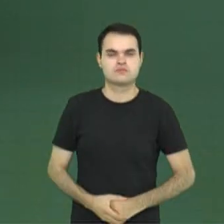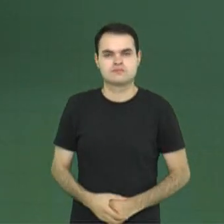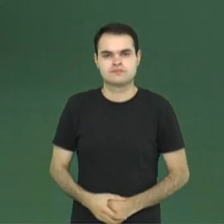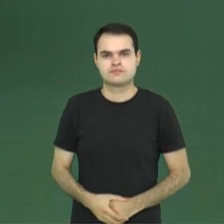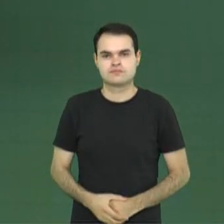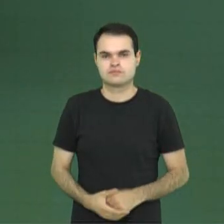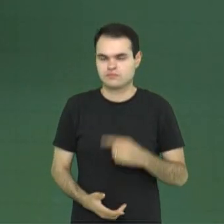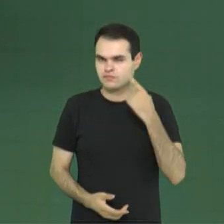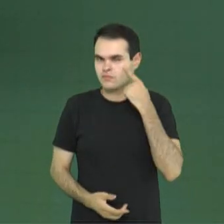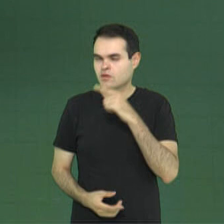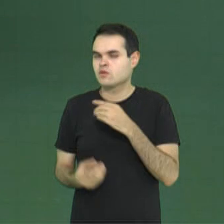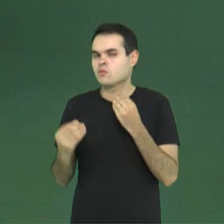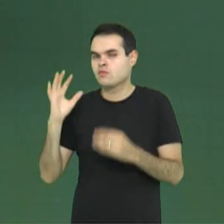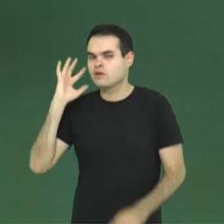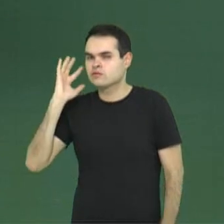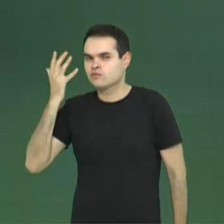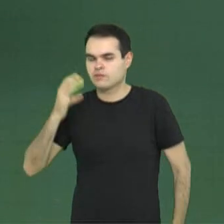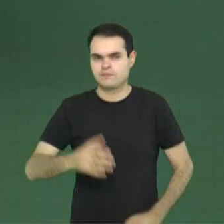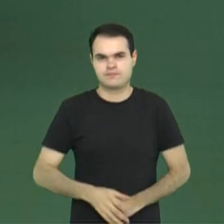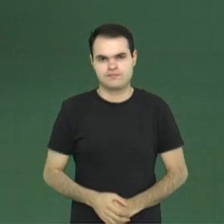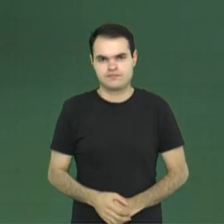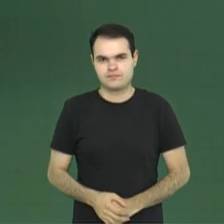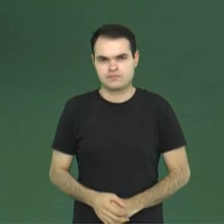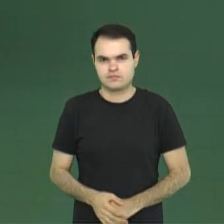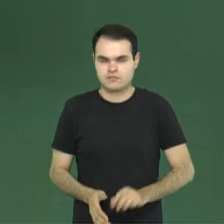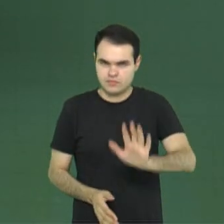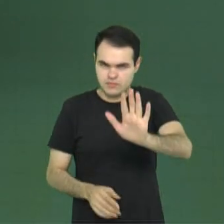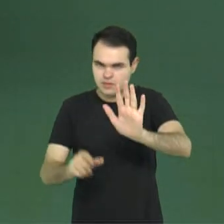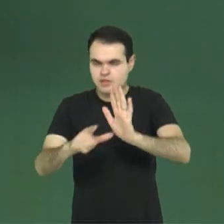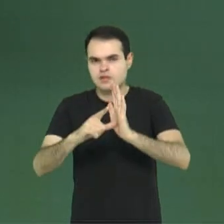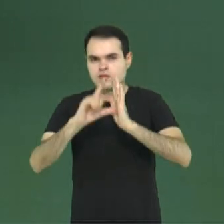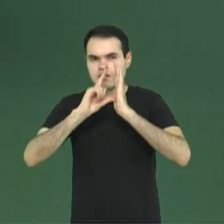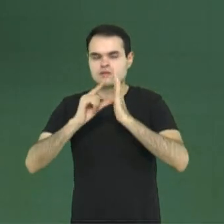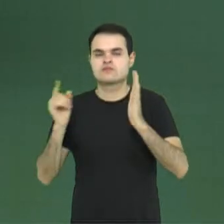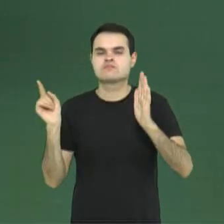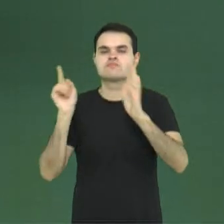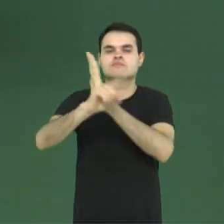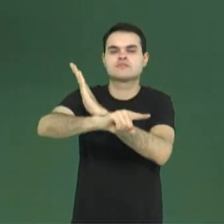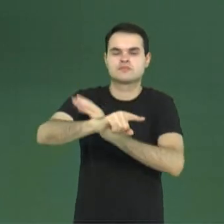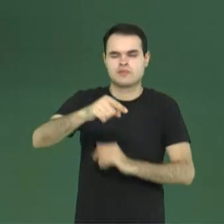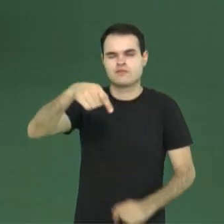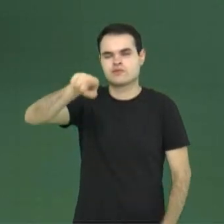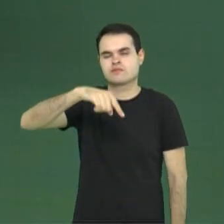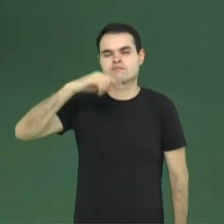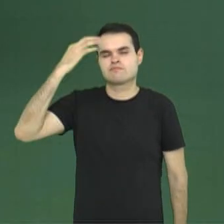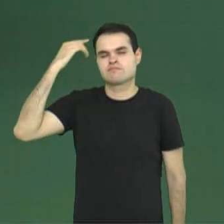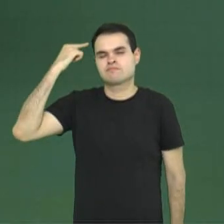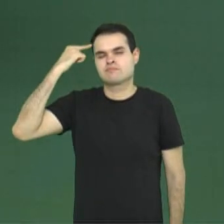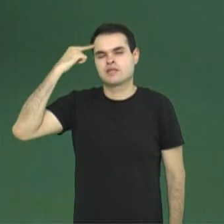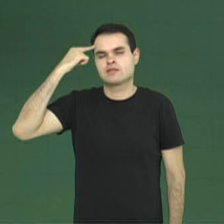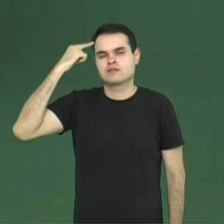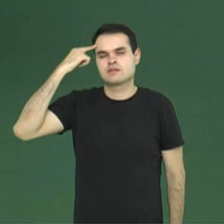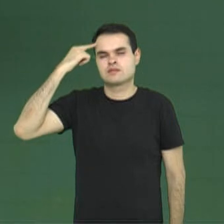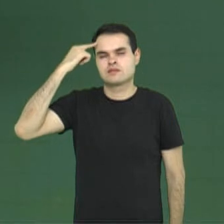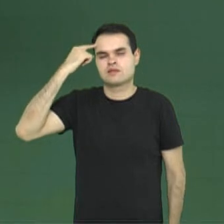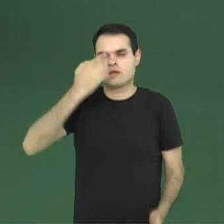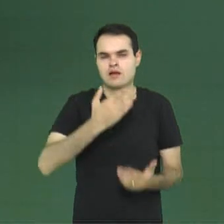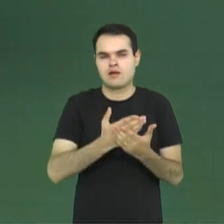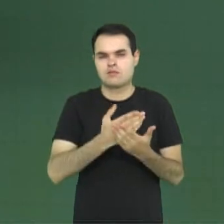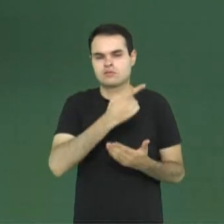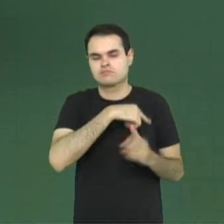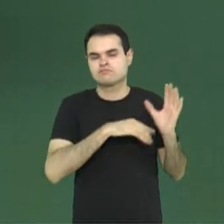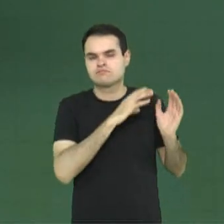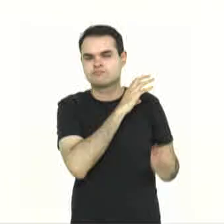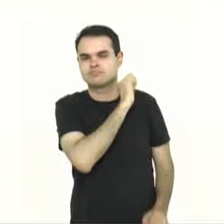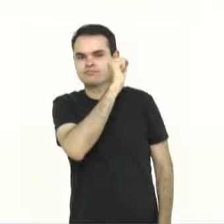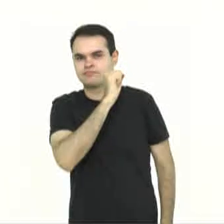a pouco vamos ver qual é a solução disso. Porém, antes eu trouxe um quiz aqui para a gente poder pensar e resgatar um pouquinho do conteúdo que a gente já viu. Vamos